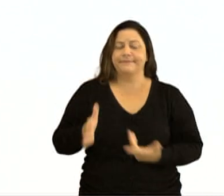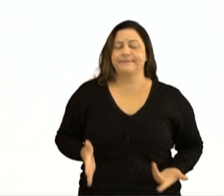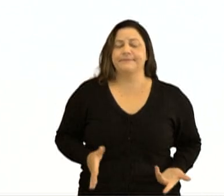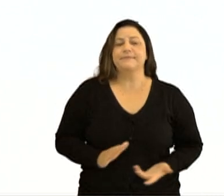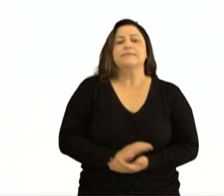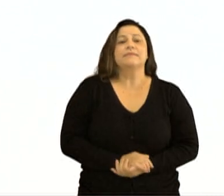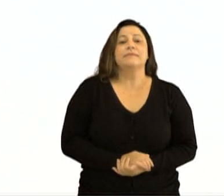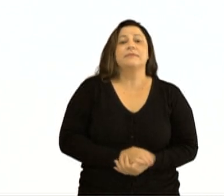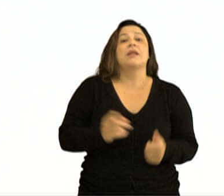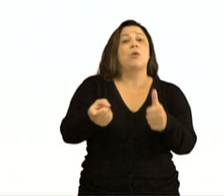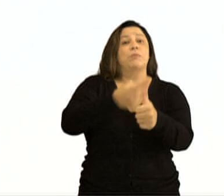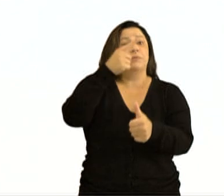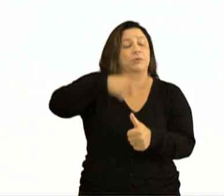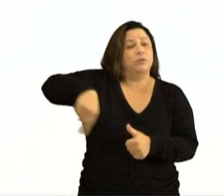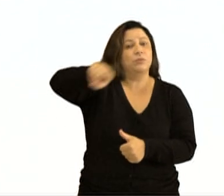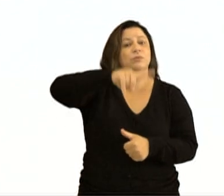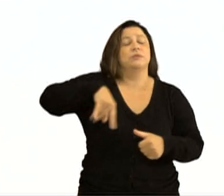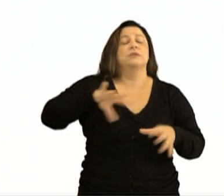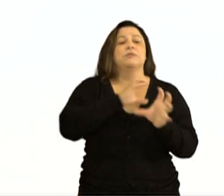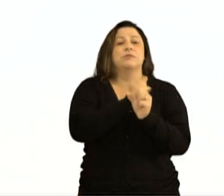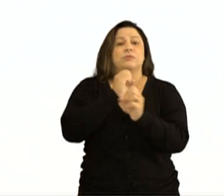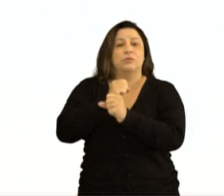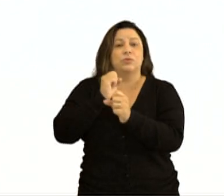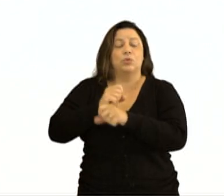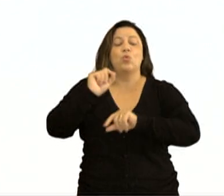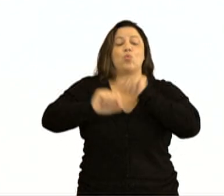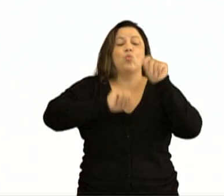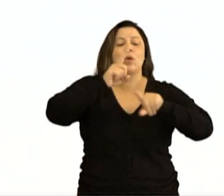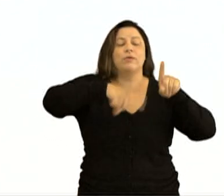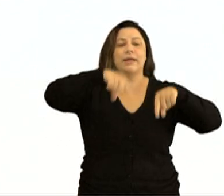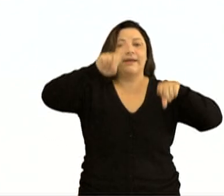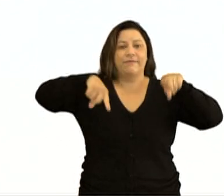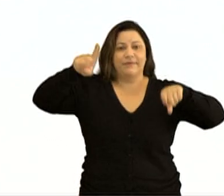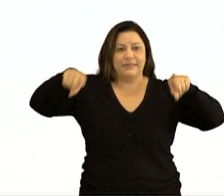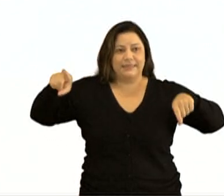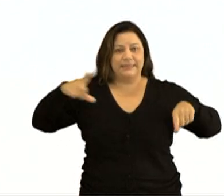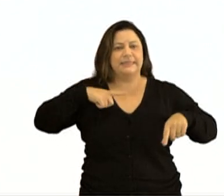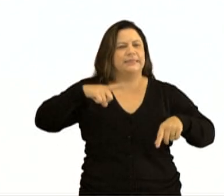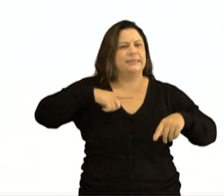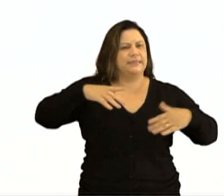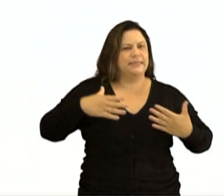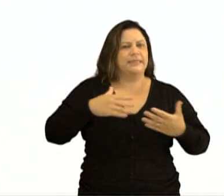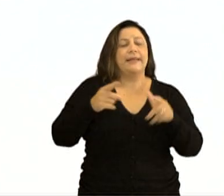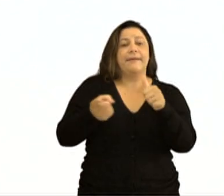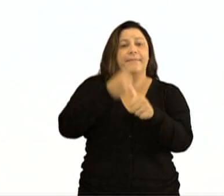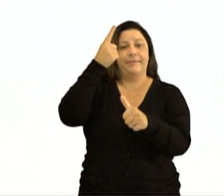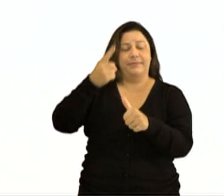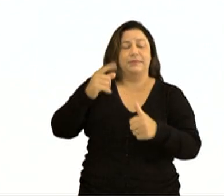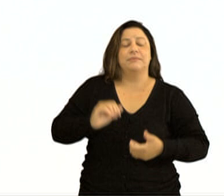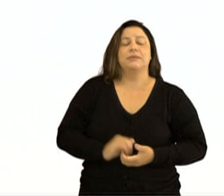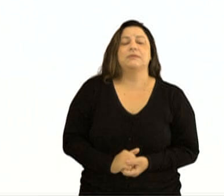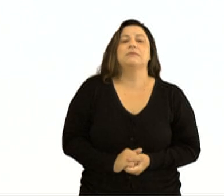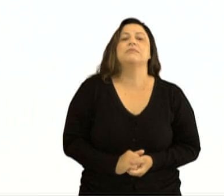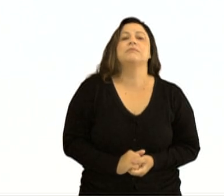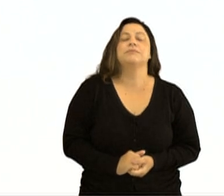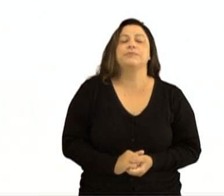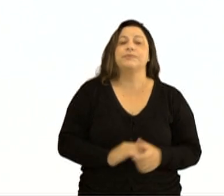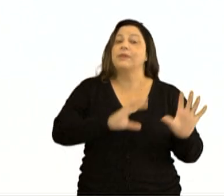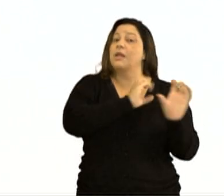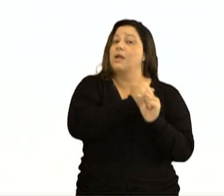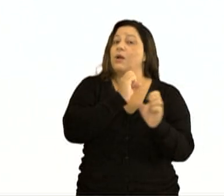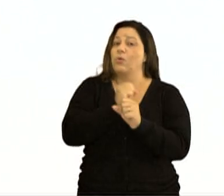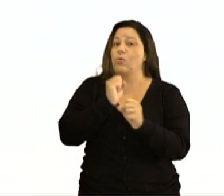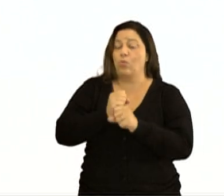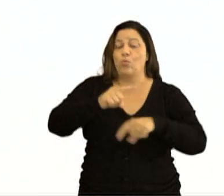Então, vocês primeiro vão calcular qual é a variância que nós vamos ter ali. Relembrando, então, primeira coisa que a gente tem que fazer, calcular a